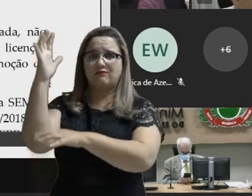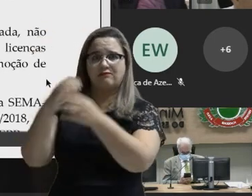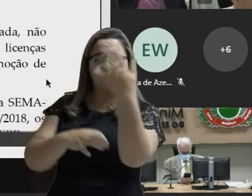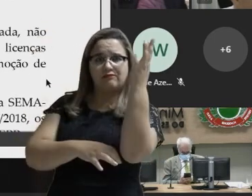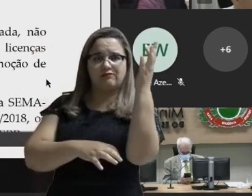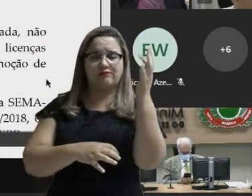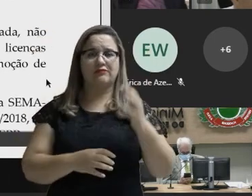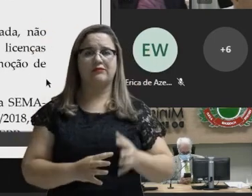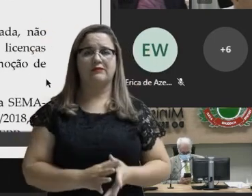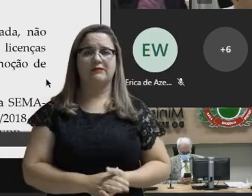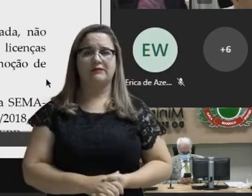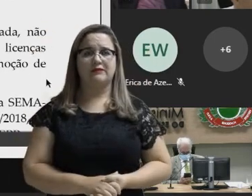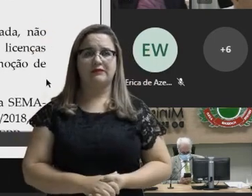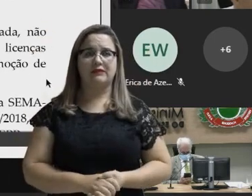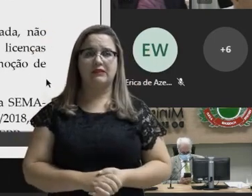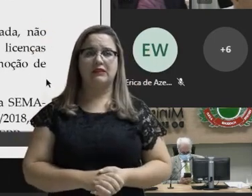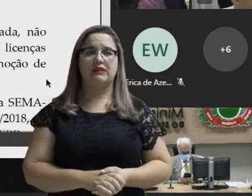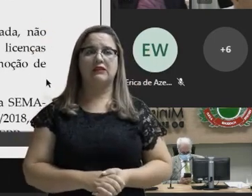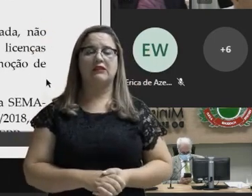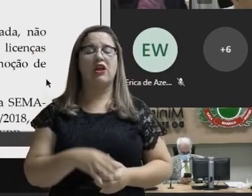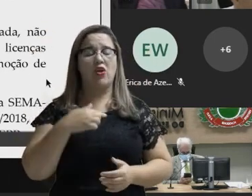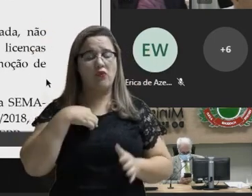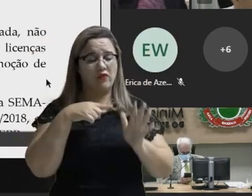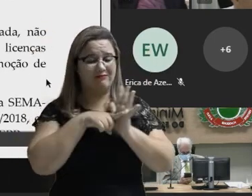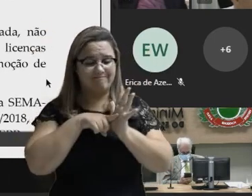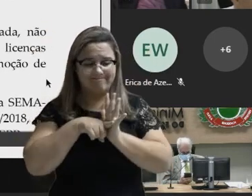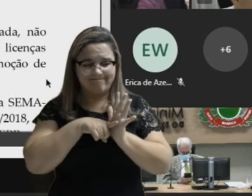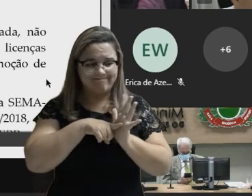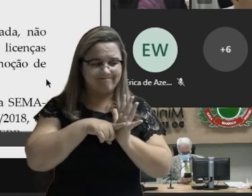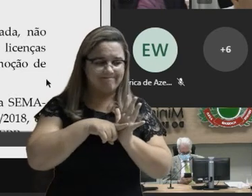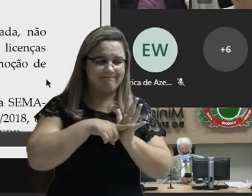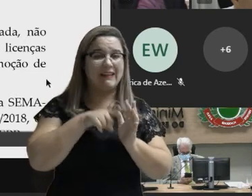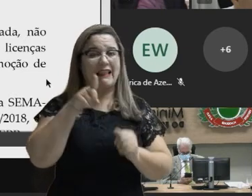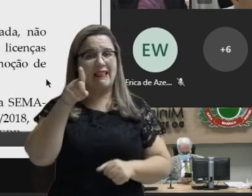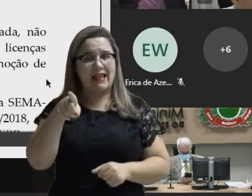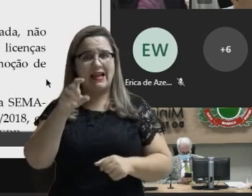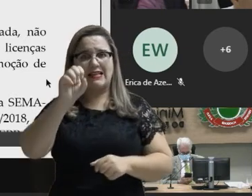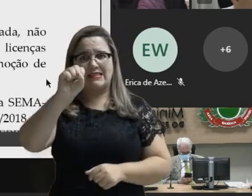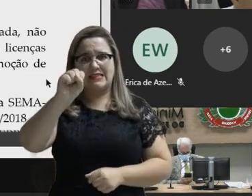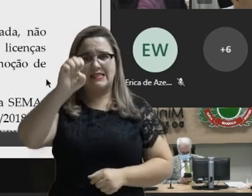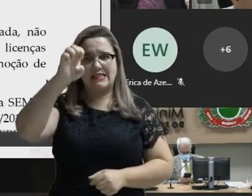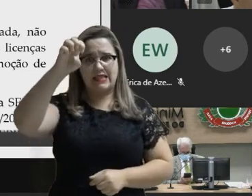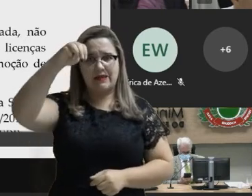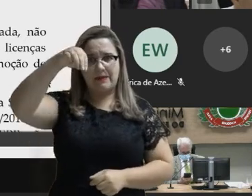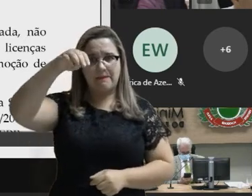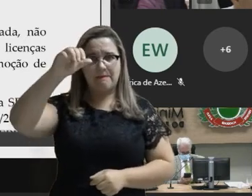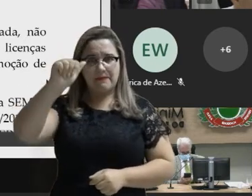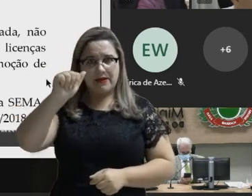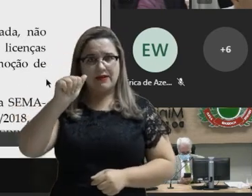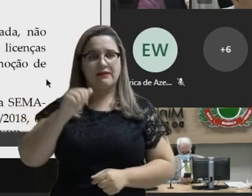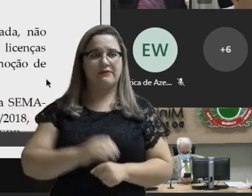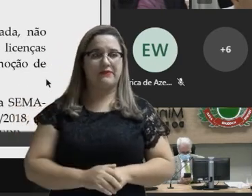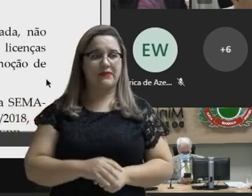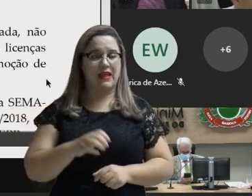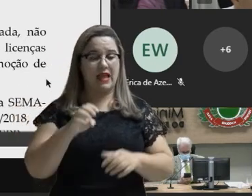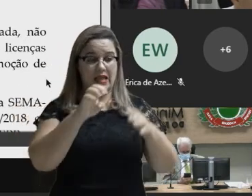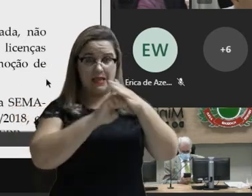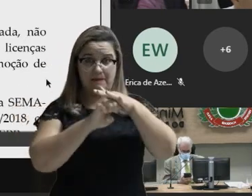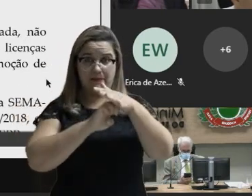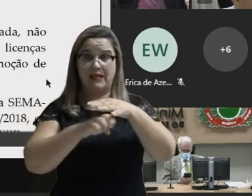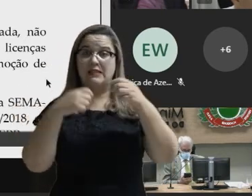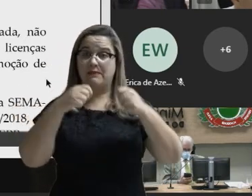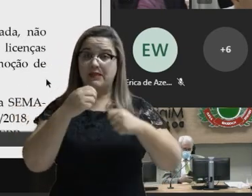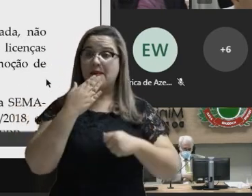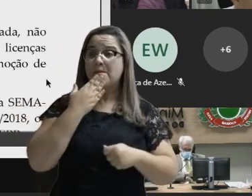Aí, o que eu também fui investigar, que lá na SEMA, que assim, a empresa, ela entra com o pedido